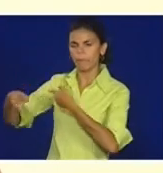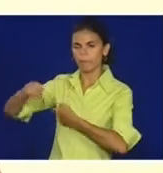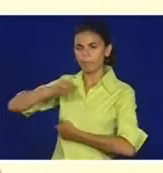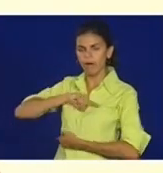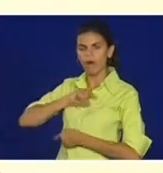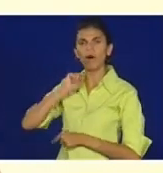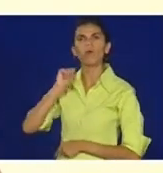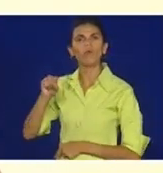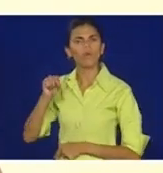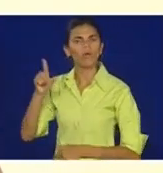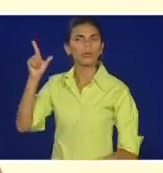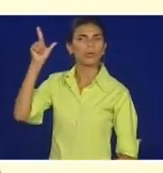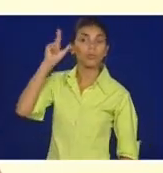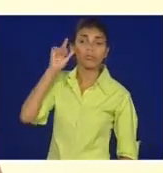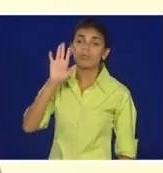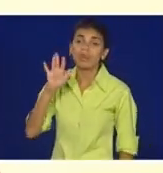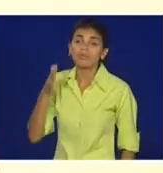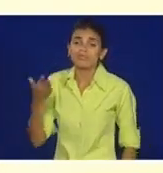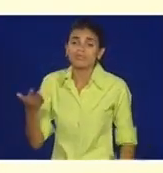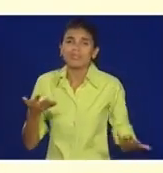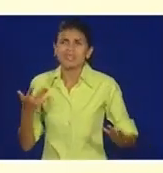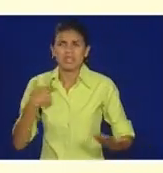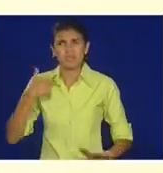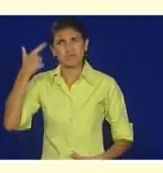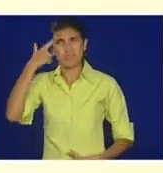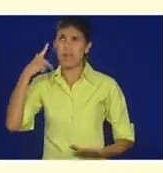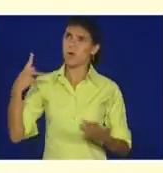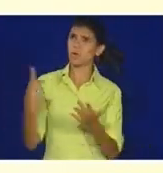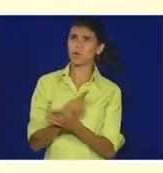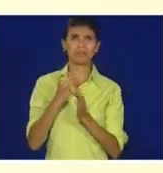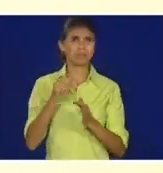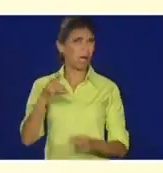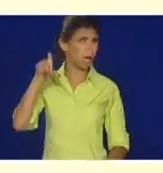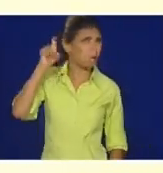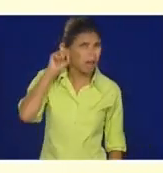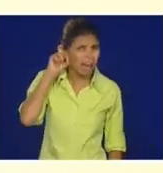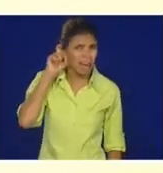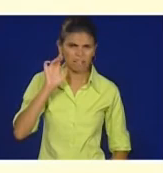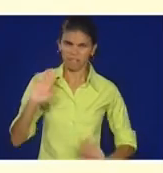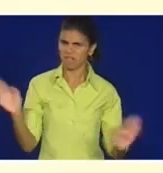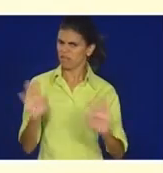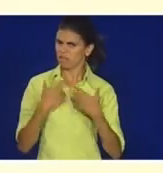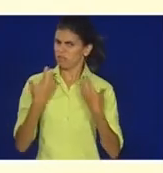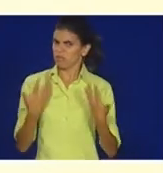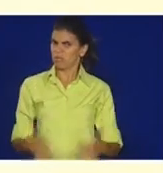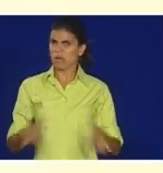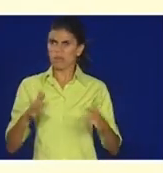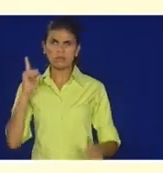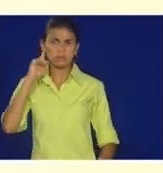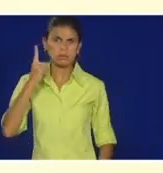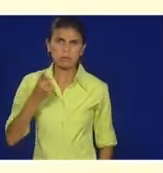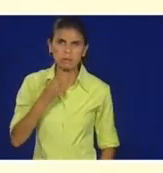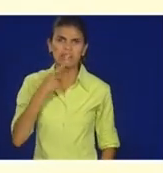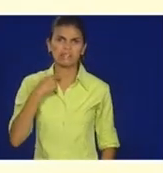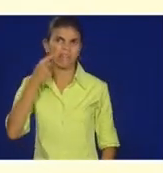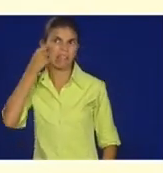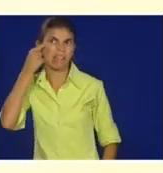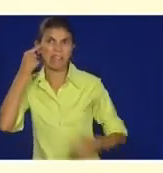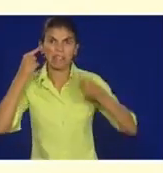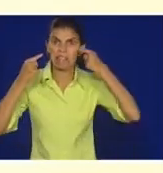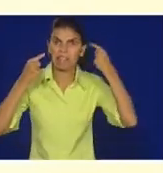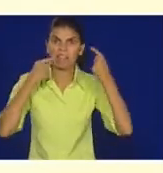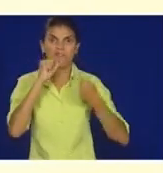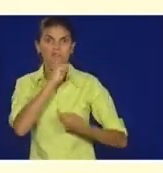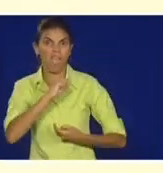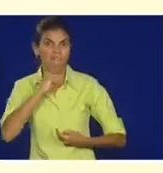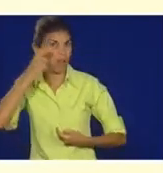estavam fazendo a mesma coisa comigo. Mas eu não achei que aparelho era uma coisa absurda. A gente já